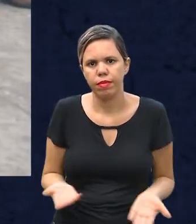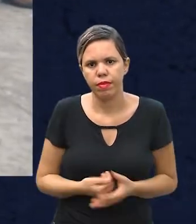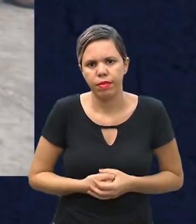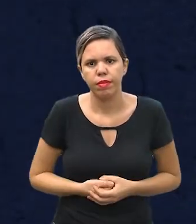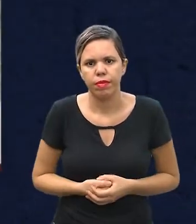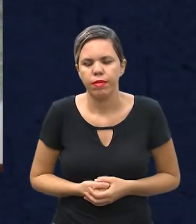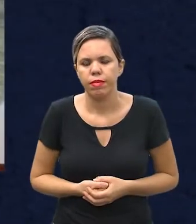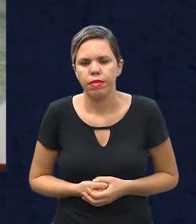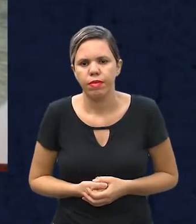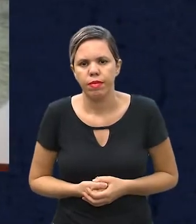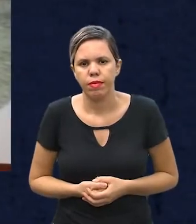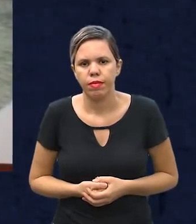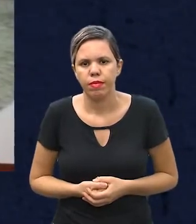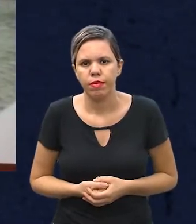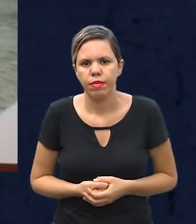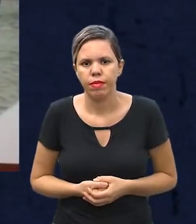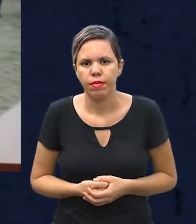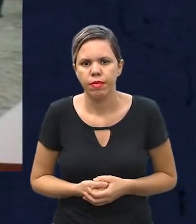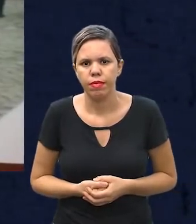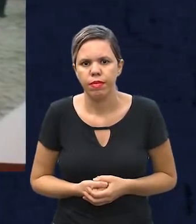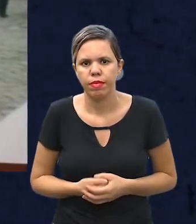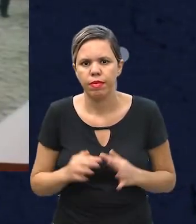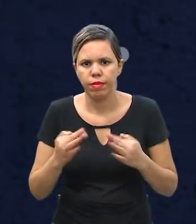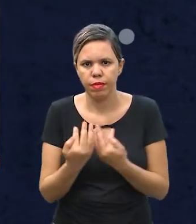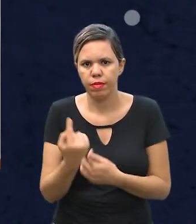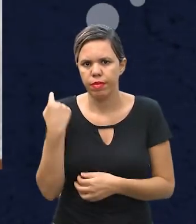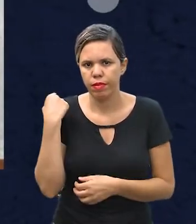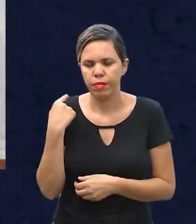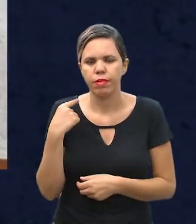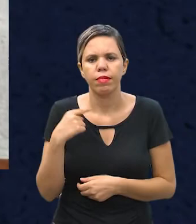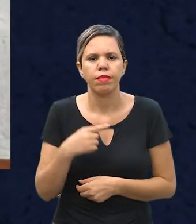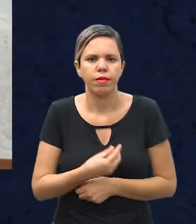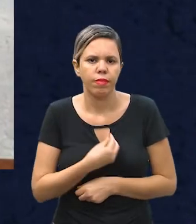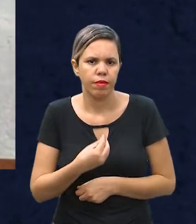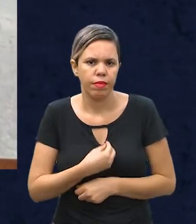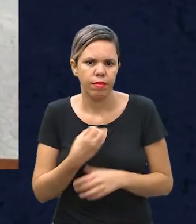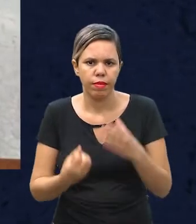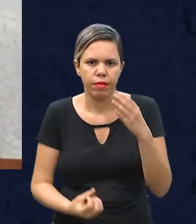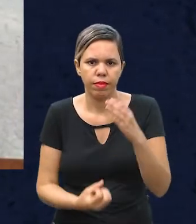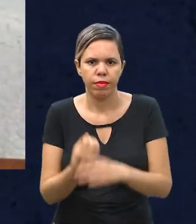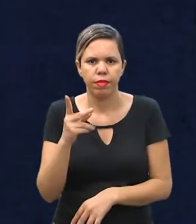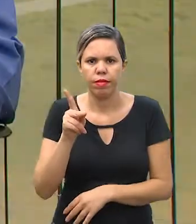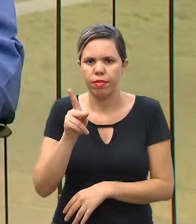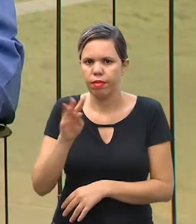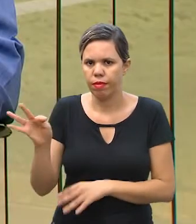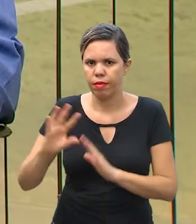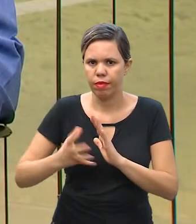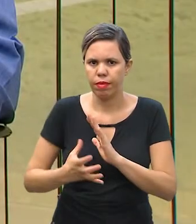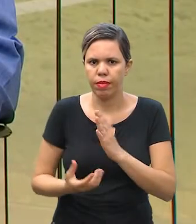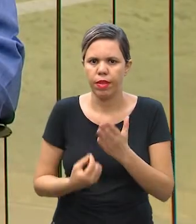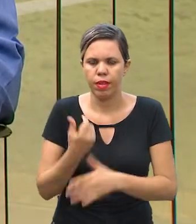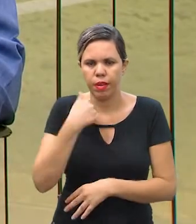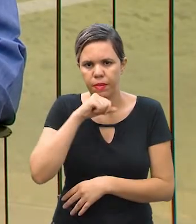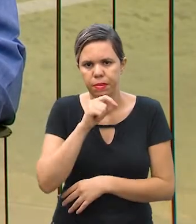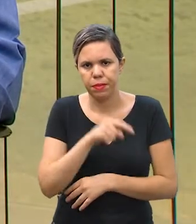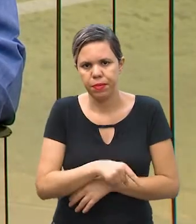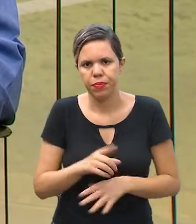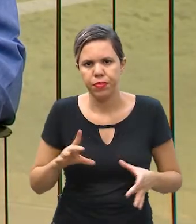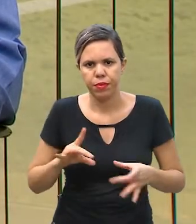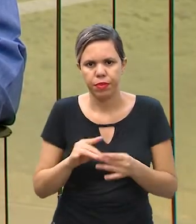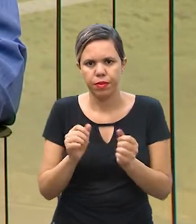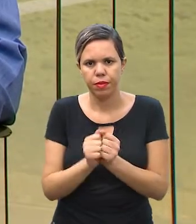certo? De tal modo que eles, naquela época, estava sendo fundado o Partido dos Trabalhadores, e aí a minha